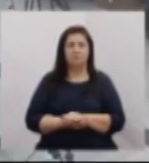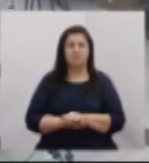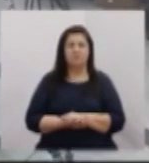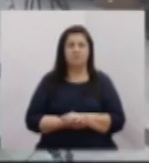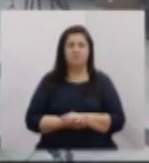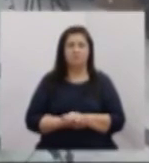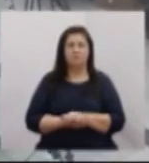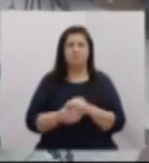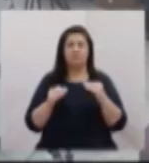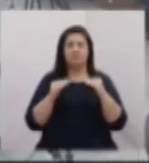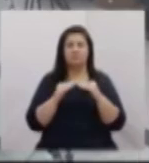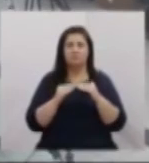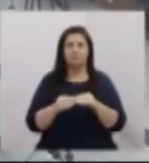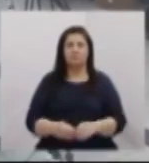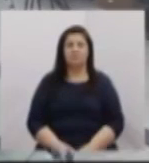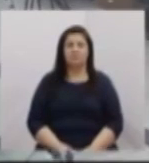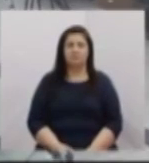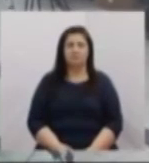Meu voto é favorável, presidente.